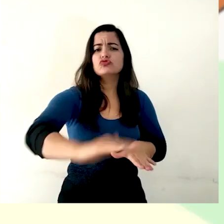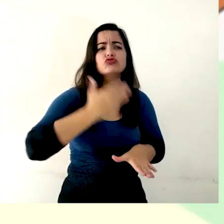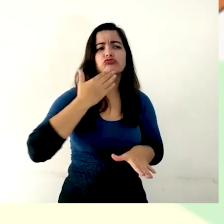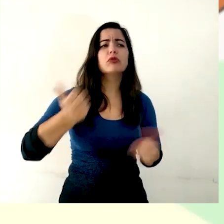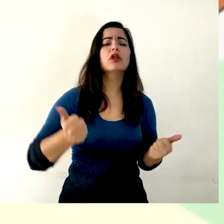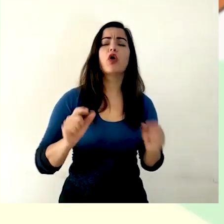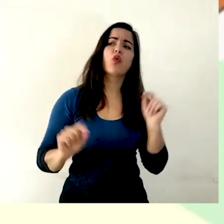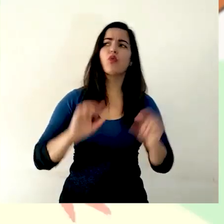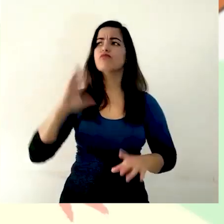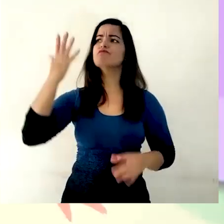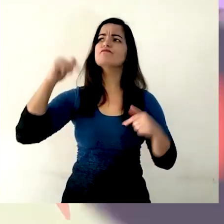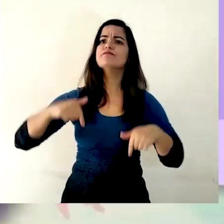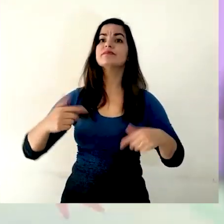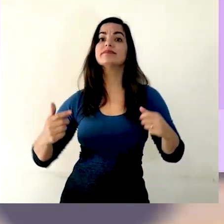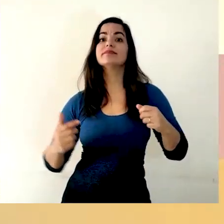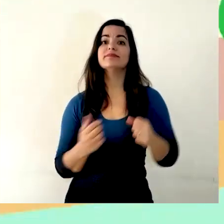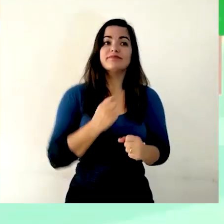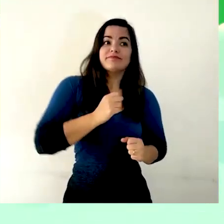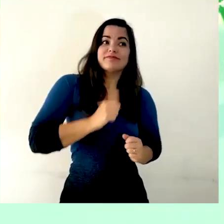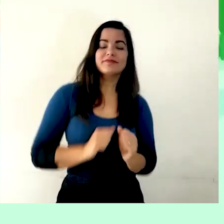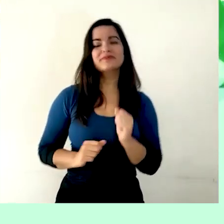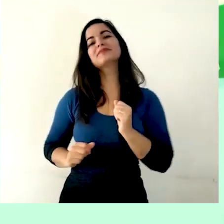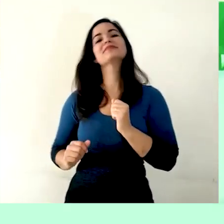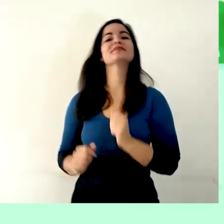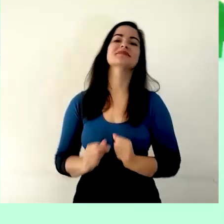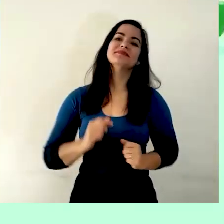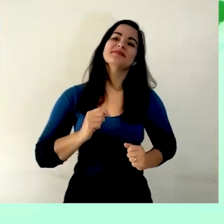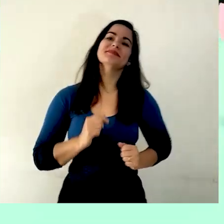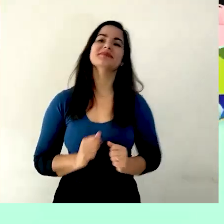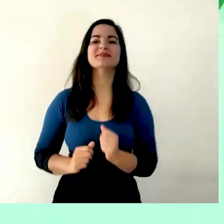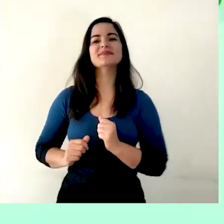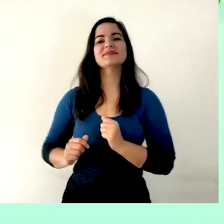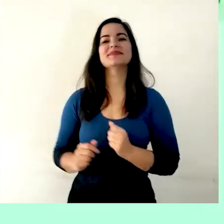Peraí. O que tá acontecendo aqui?